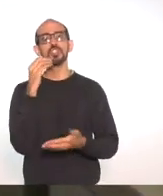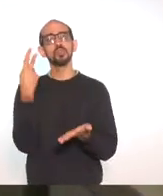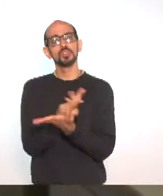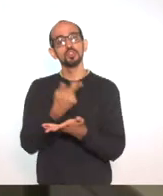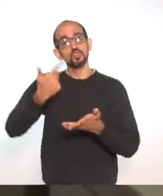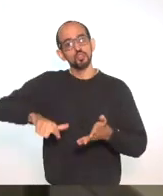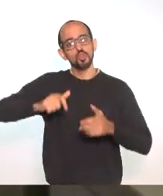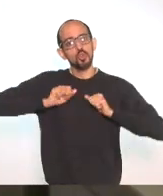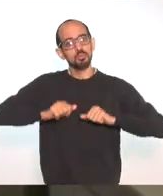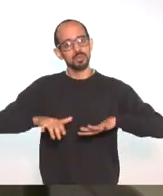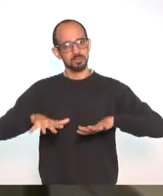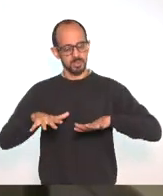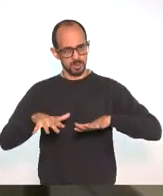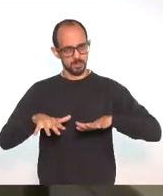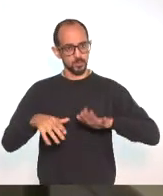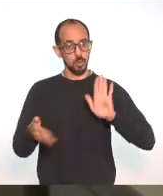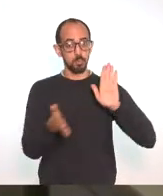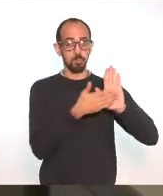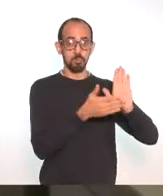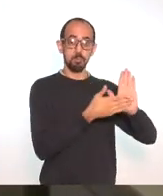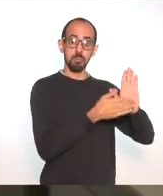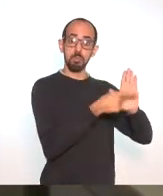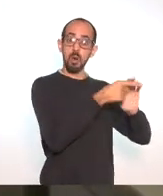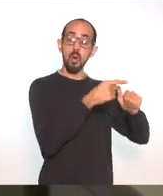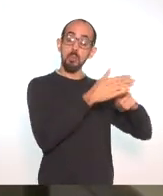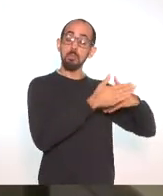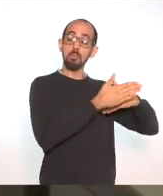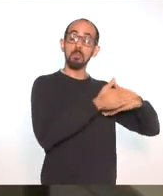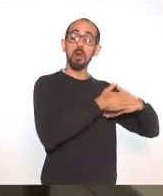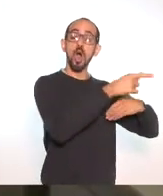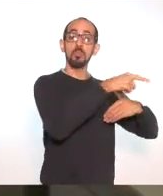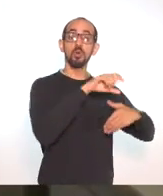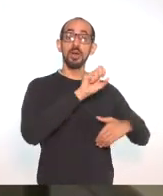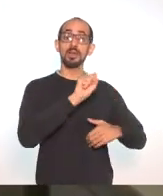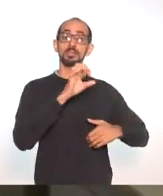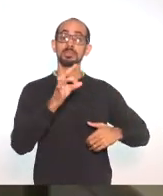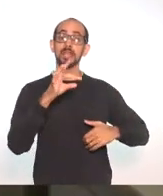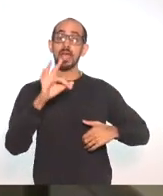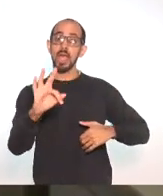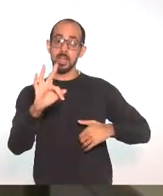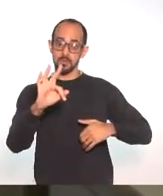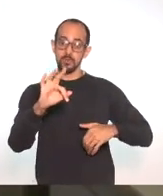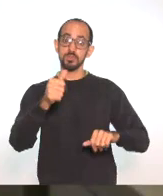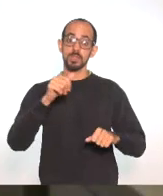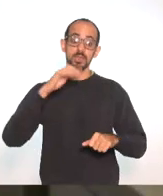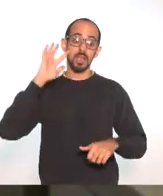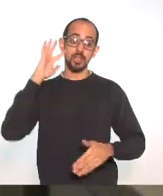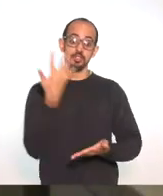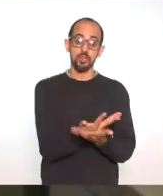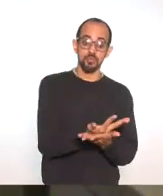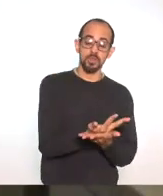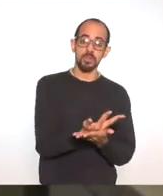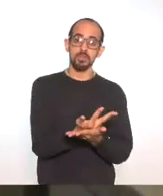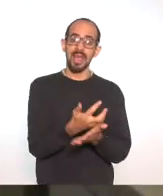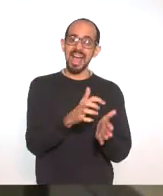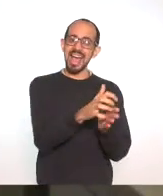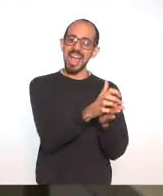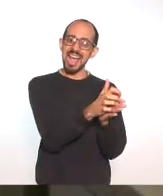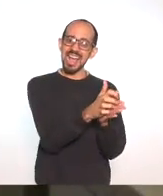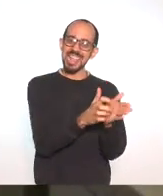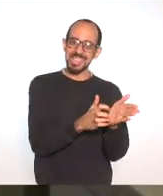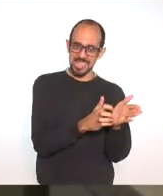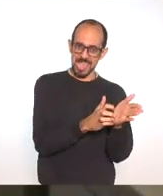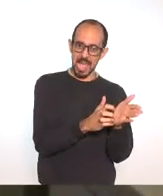Federal tem decidido muitas e muitas vezes arranhar a constituição